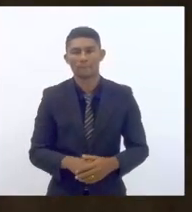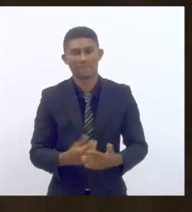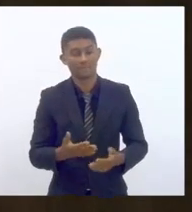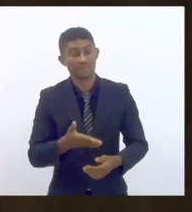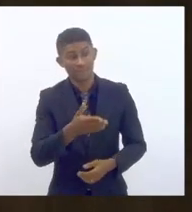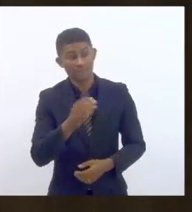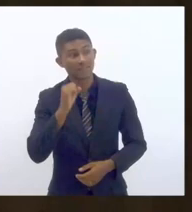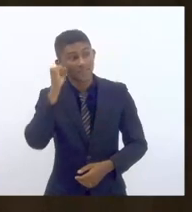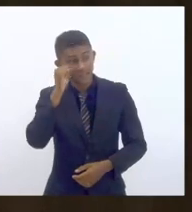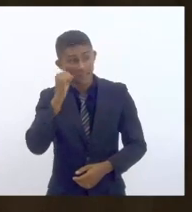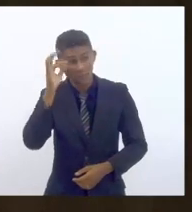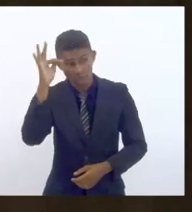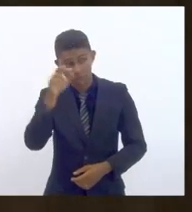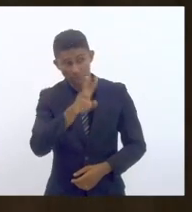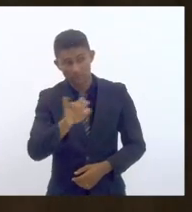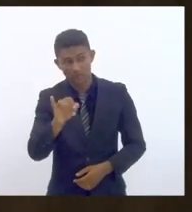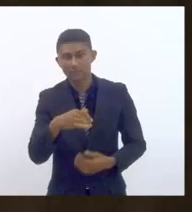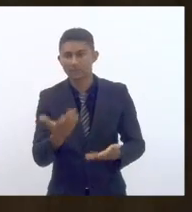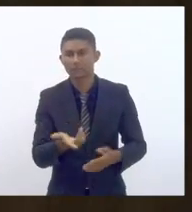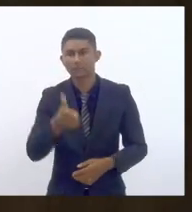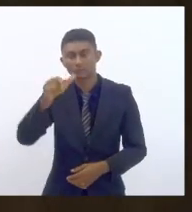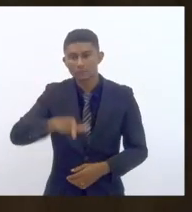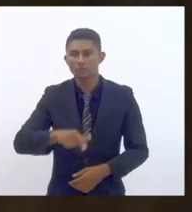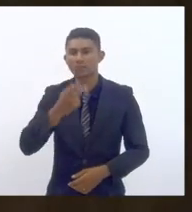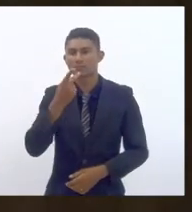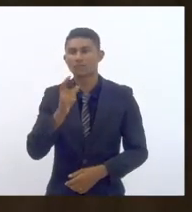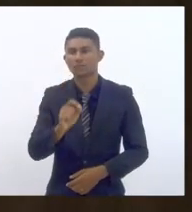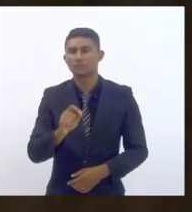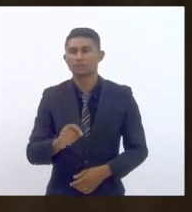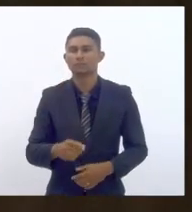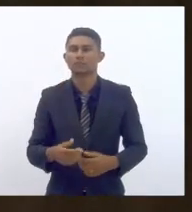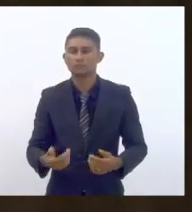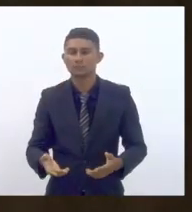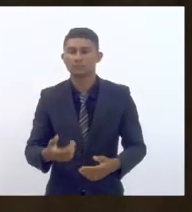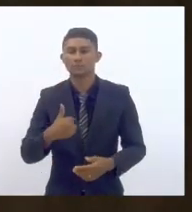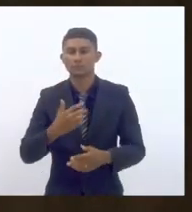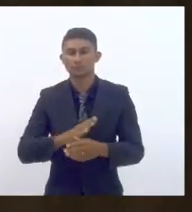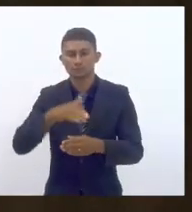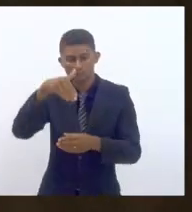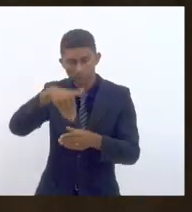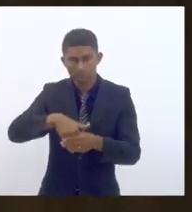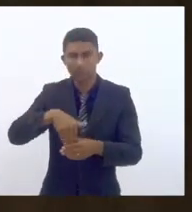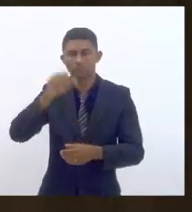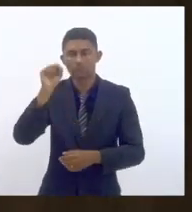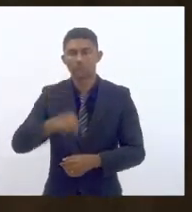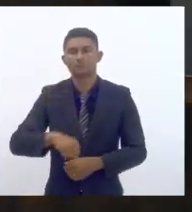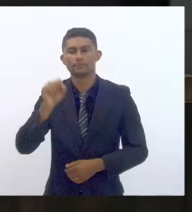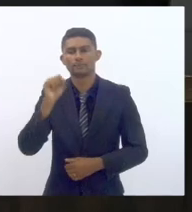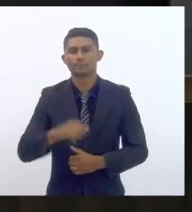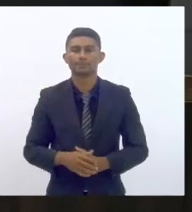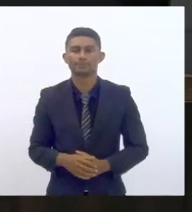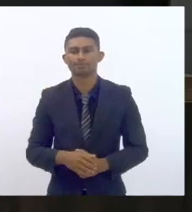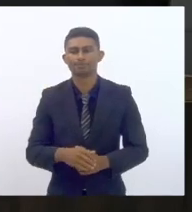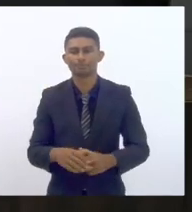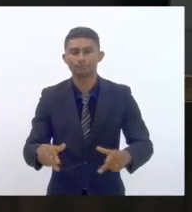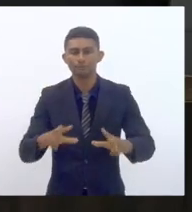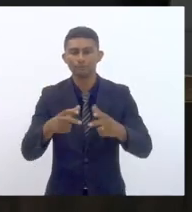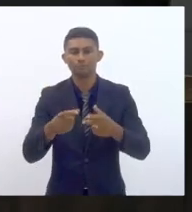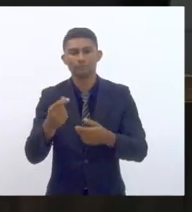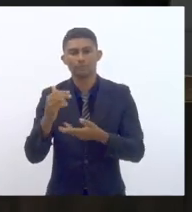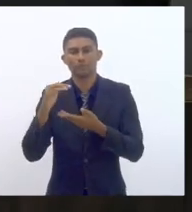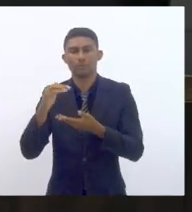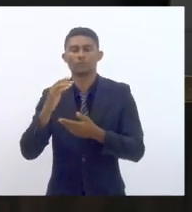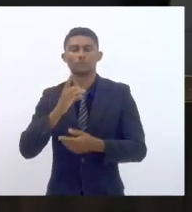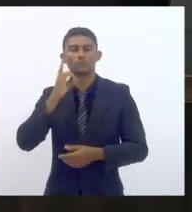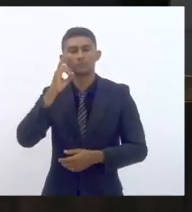senador, eu vou repetir aqui, no mérito, eu voto favorável. Pela Comissão de Economia,